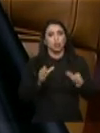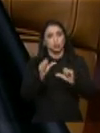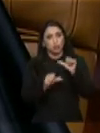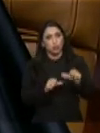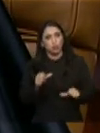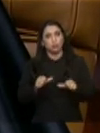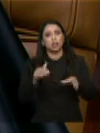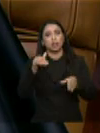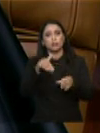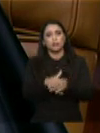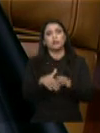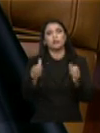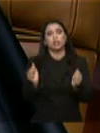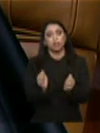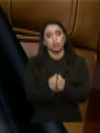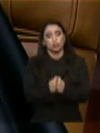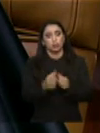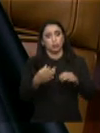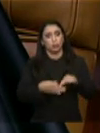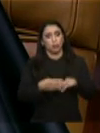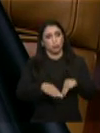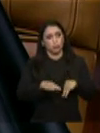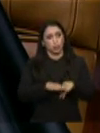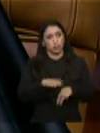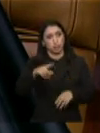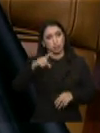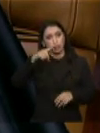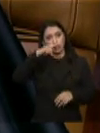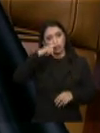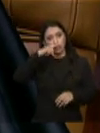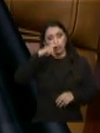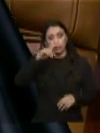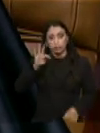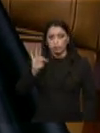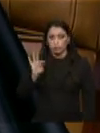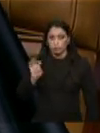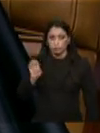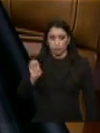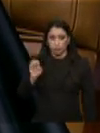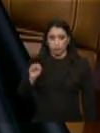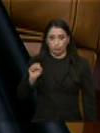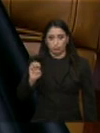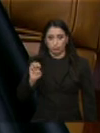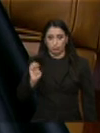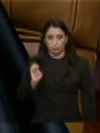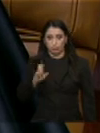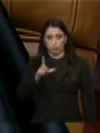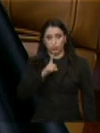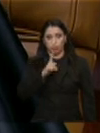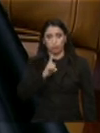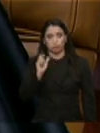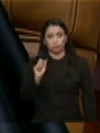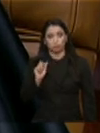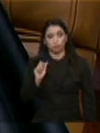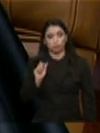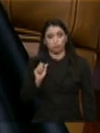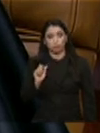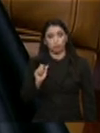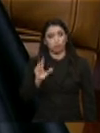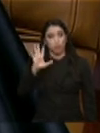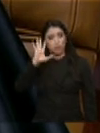o voto do eminente ministro Luiz Edson Fachin, na tese da cessação automática da eficácia